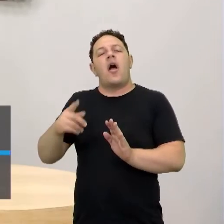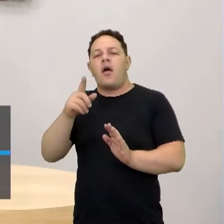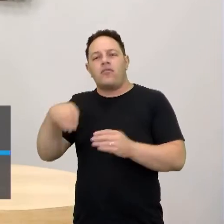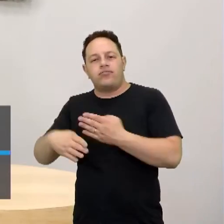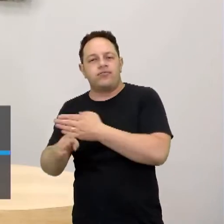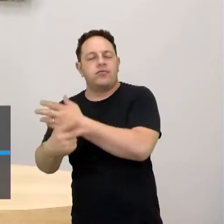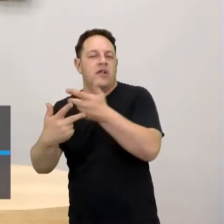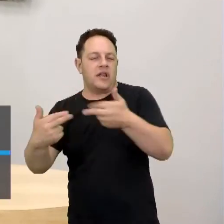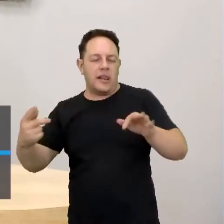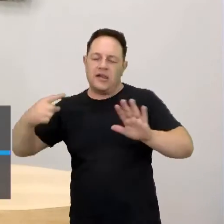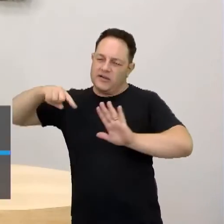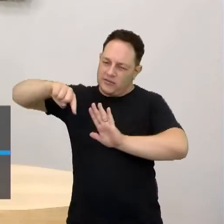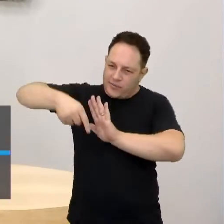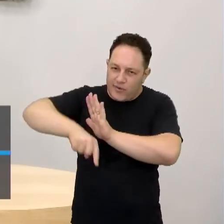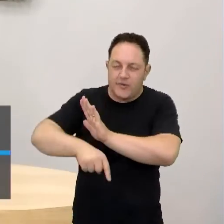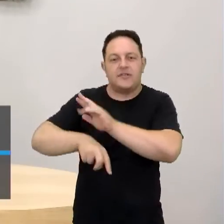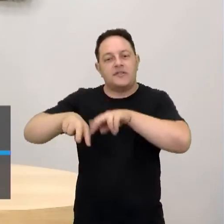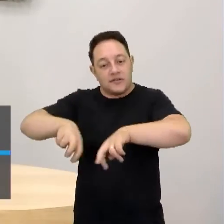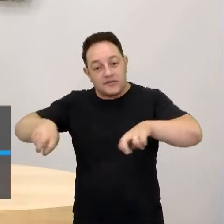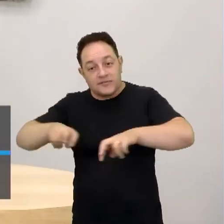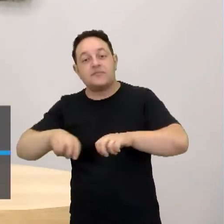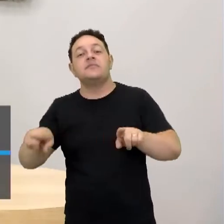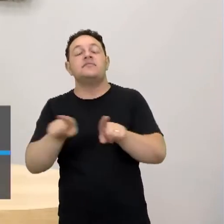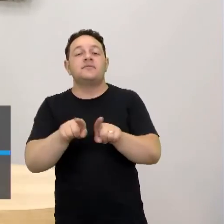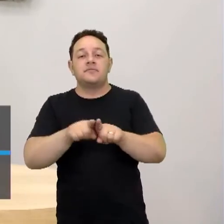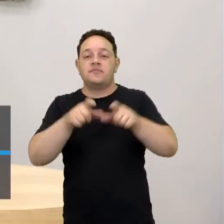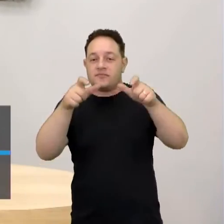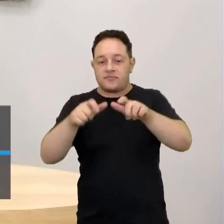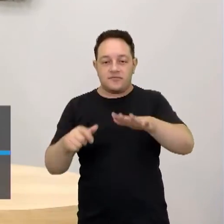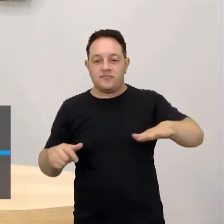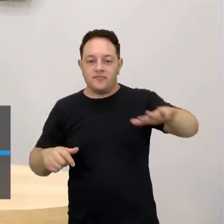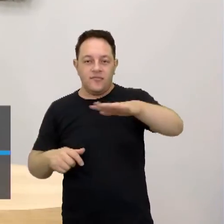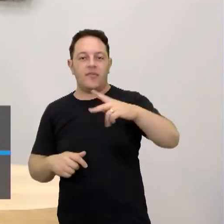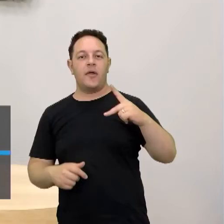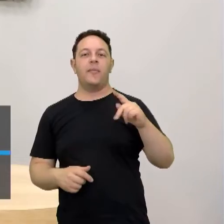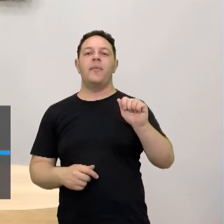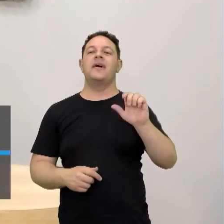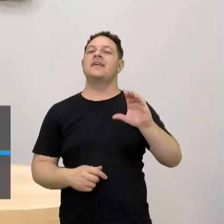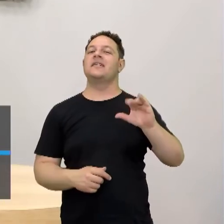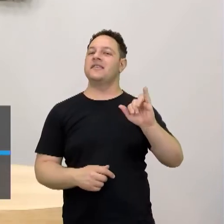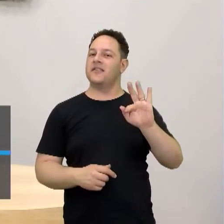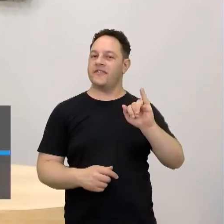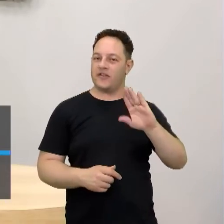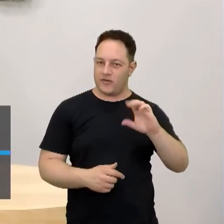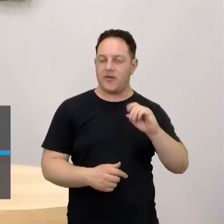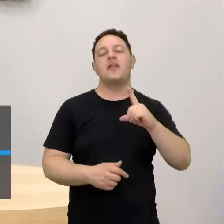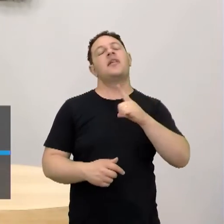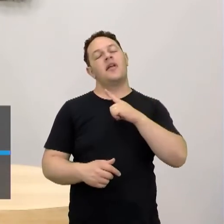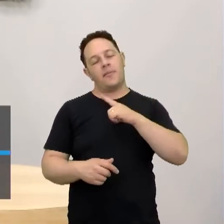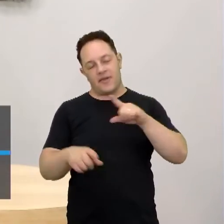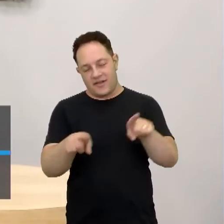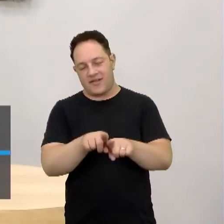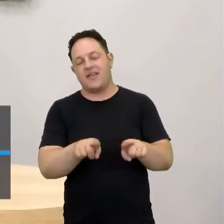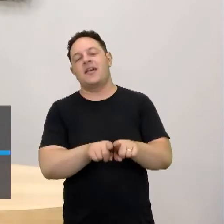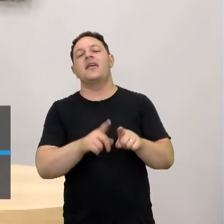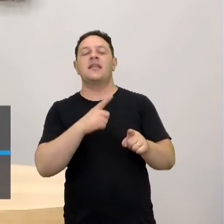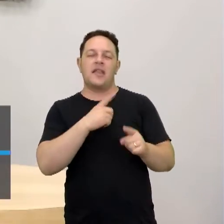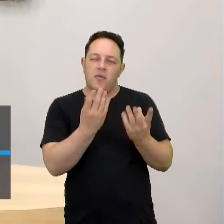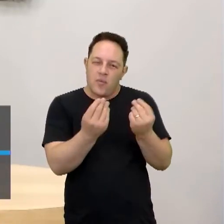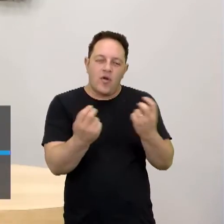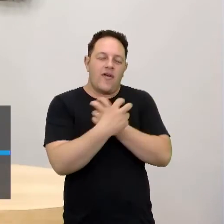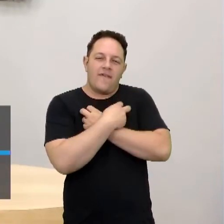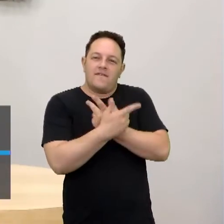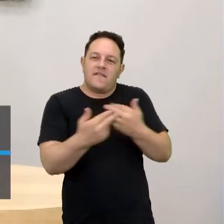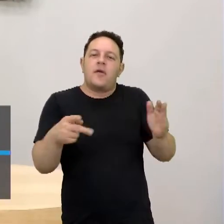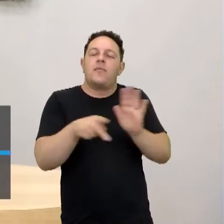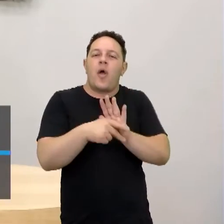né? E o Pacífico, né, que é onde também está localizado lá a Oceania, tem essa relação aí de muitas fossas